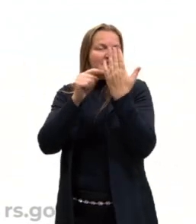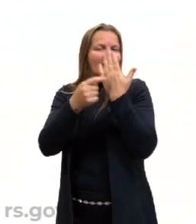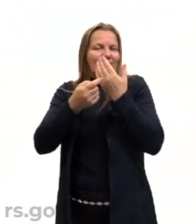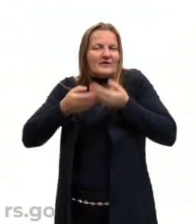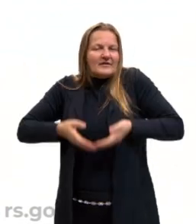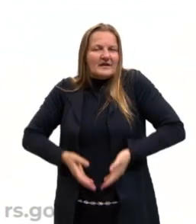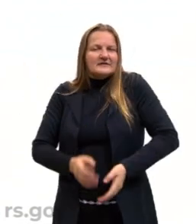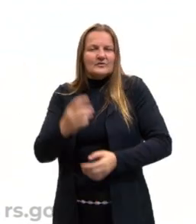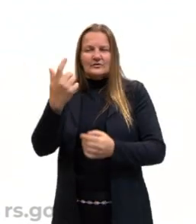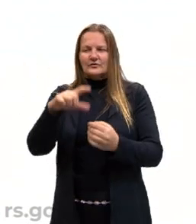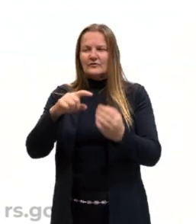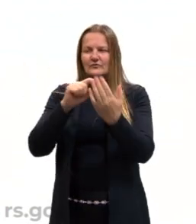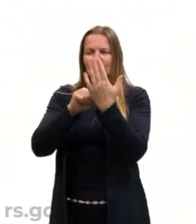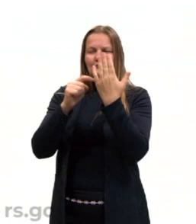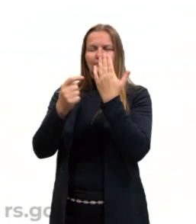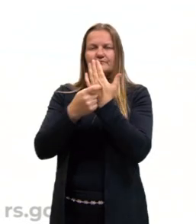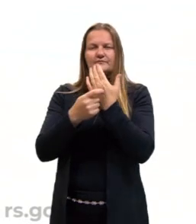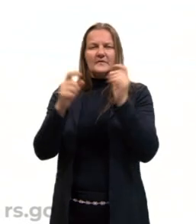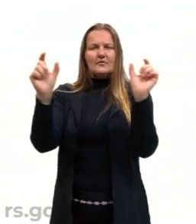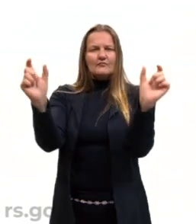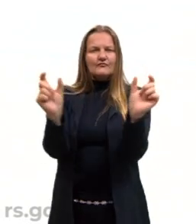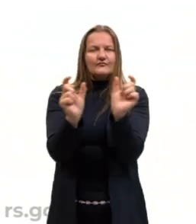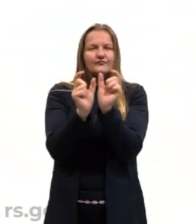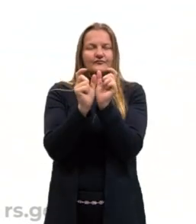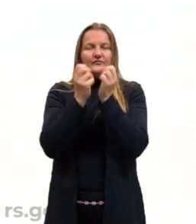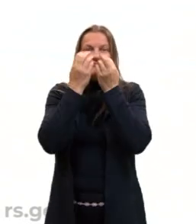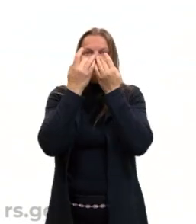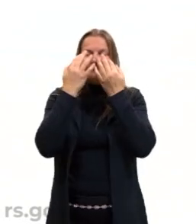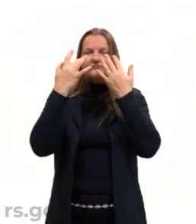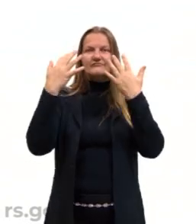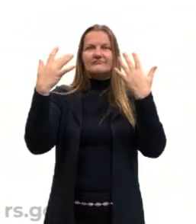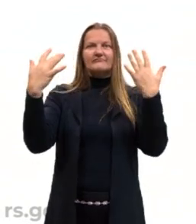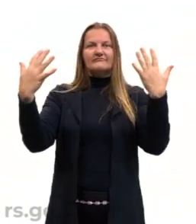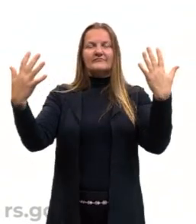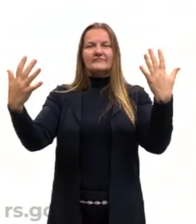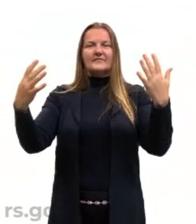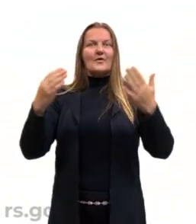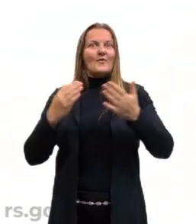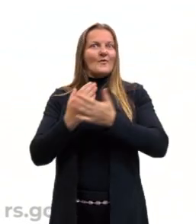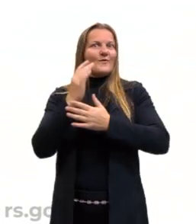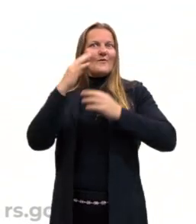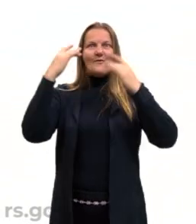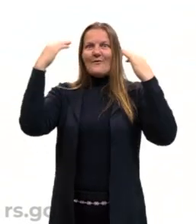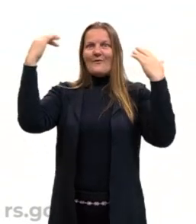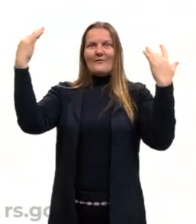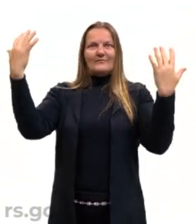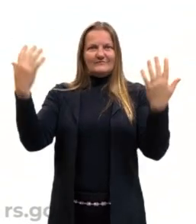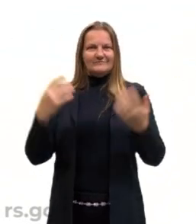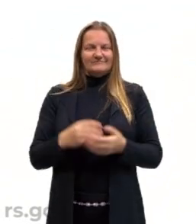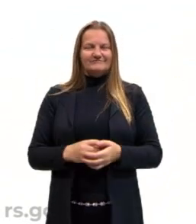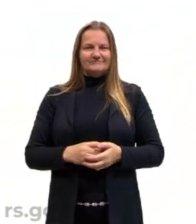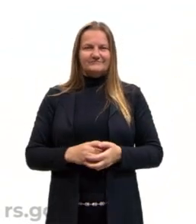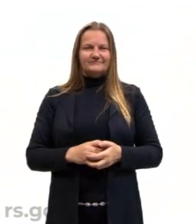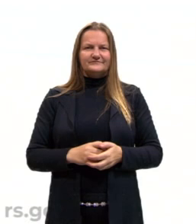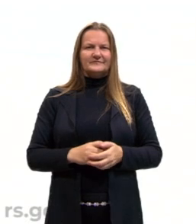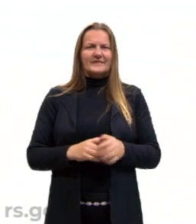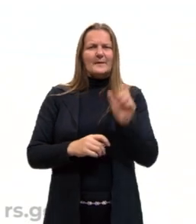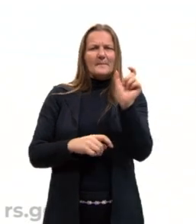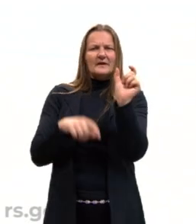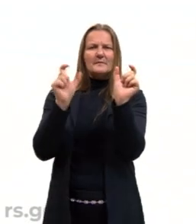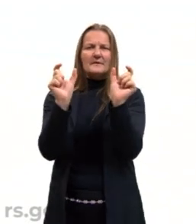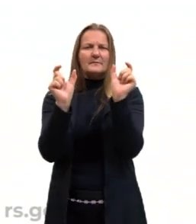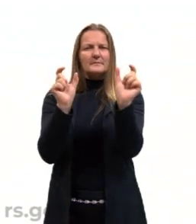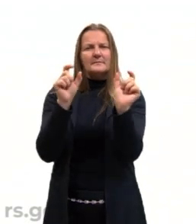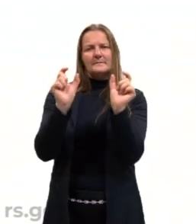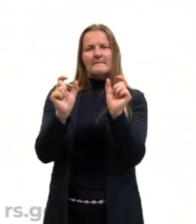tentei busquei chegasse transformou Triunfo fou voltei são